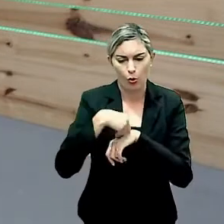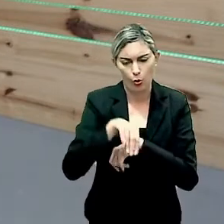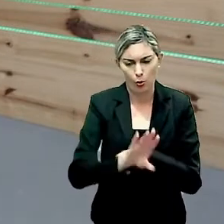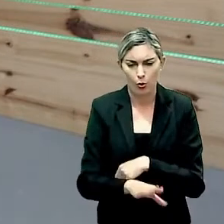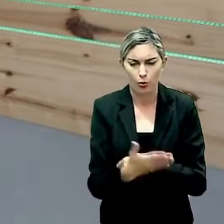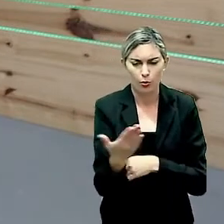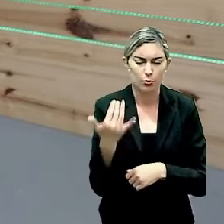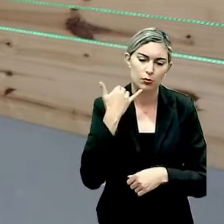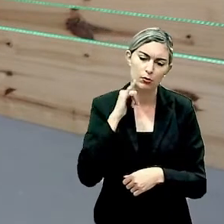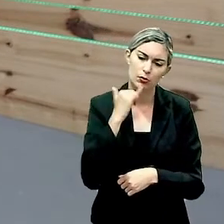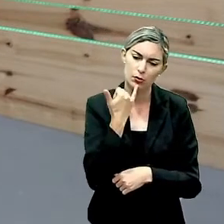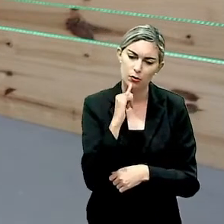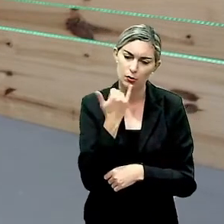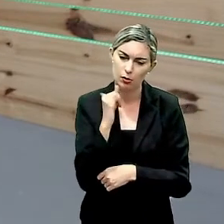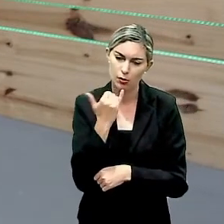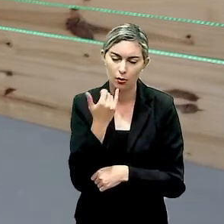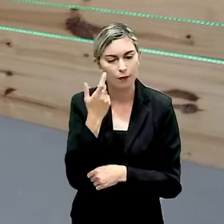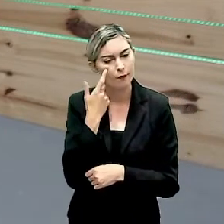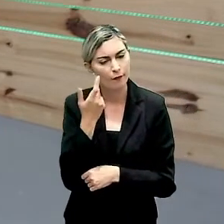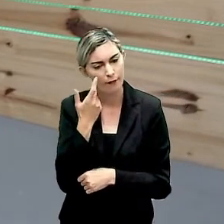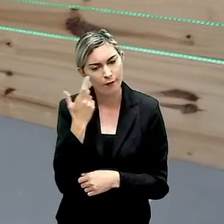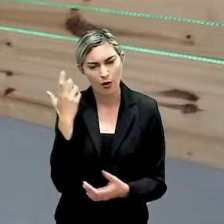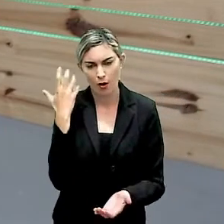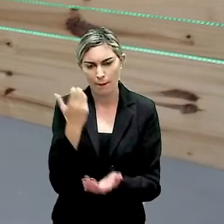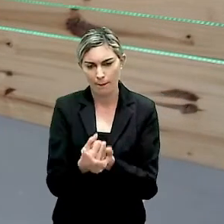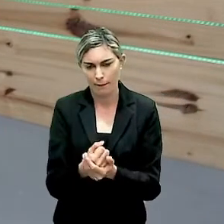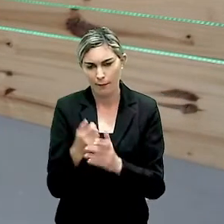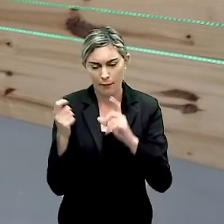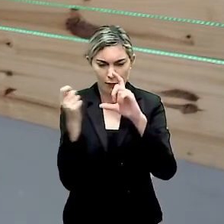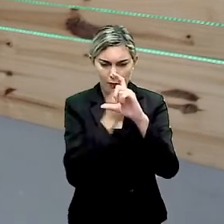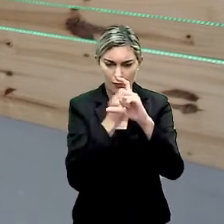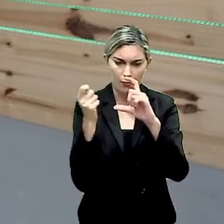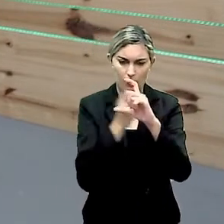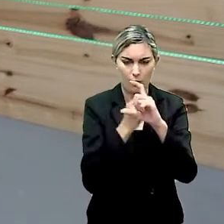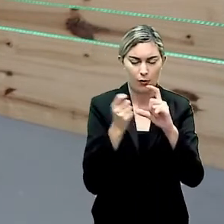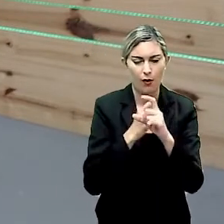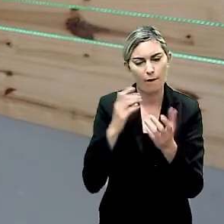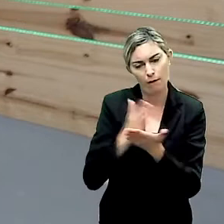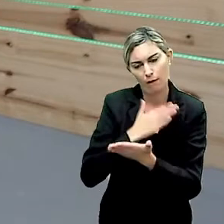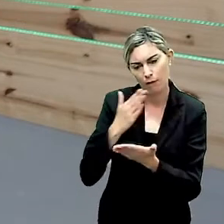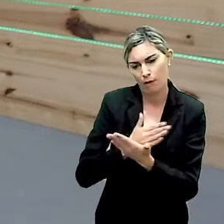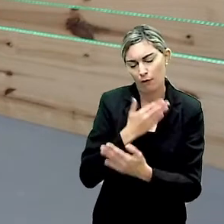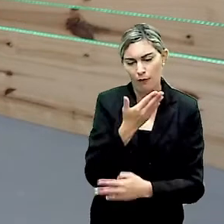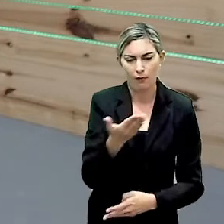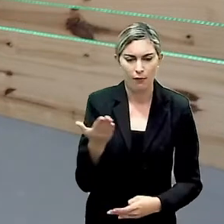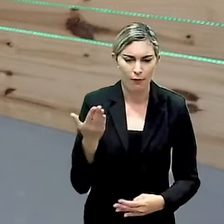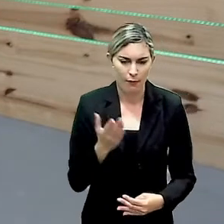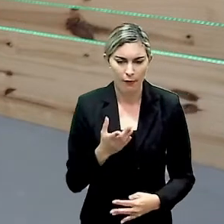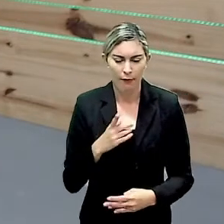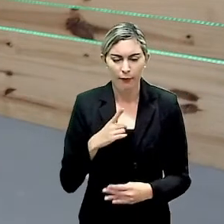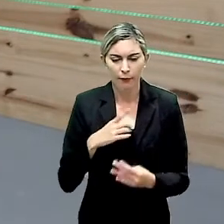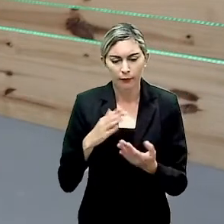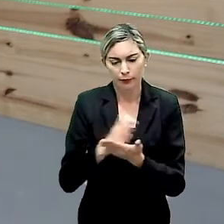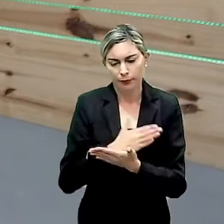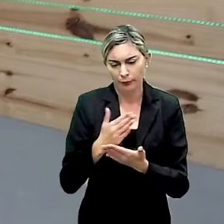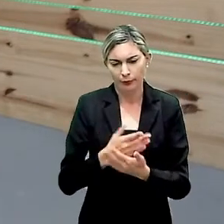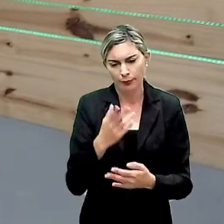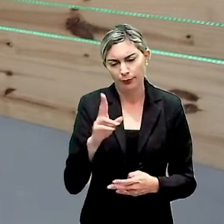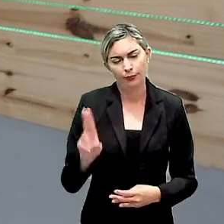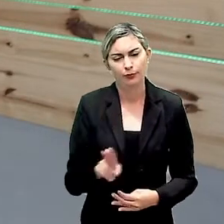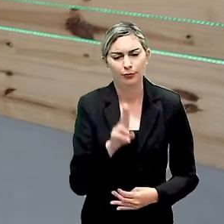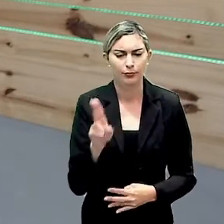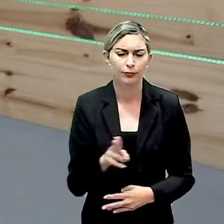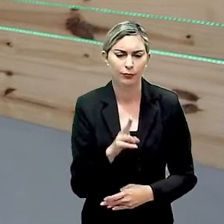o seu celular e veja esse QR Code aí na tela que tem um fascículo para você. e esse fascículo pode ser